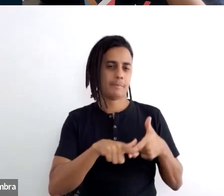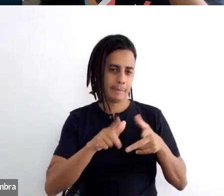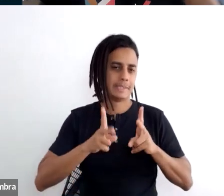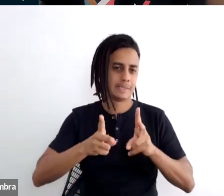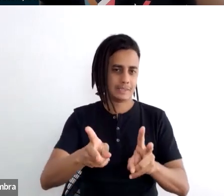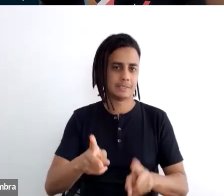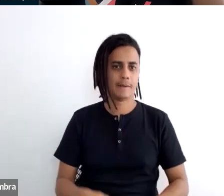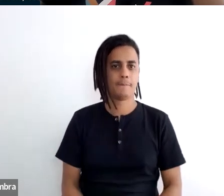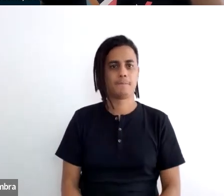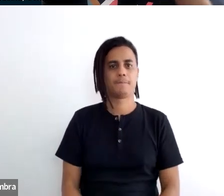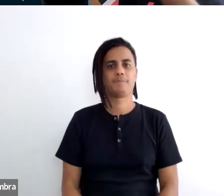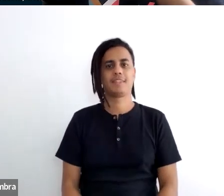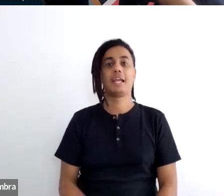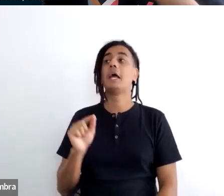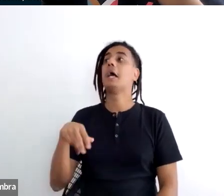Para o ímpar.